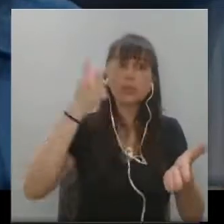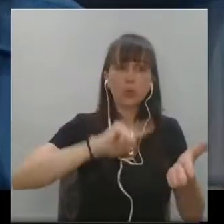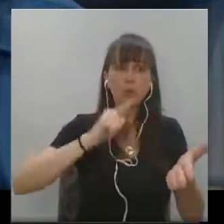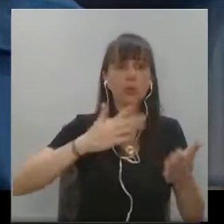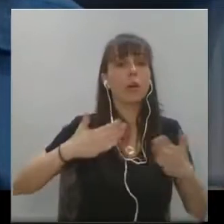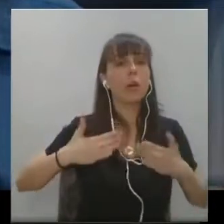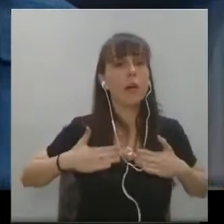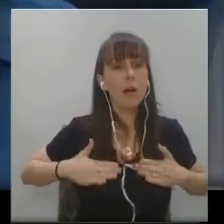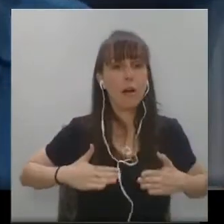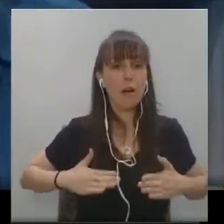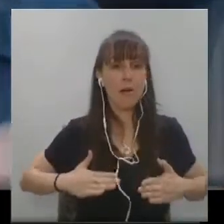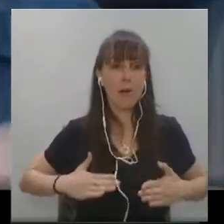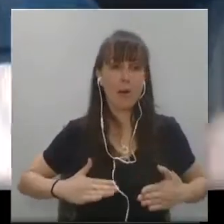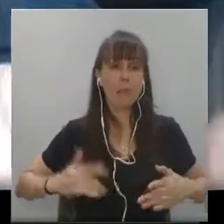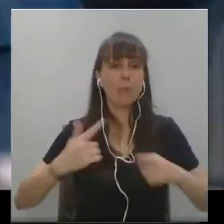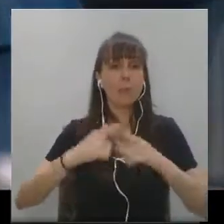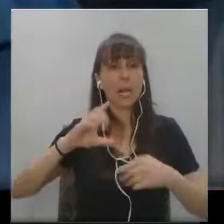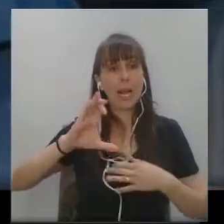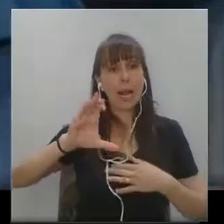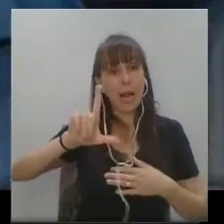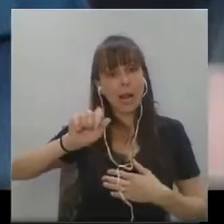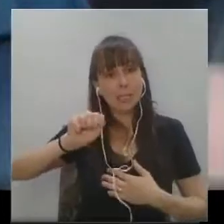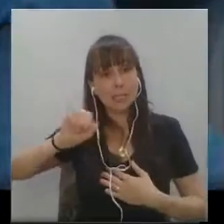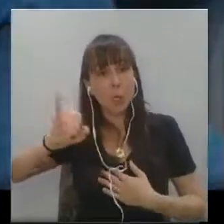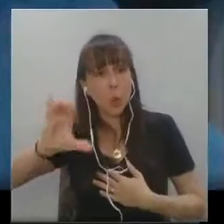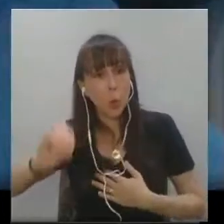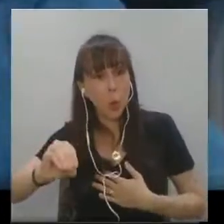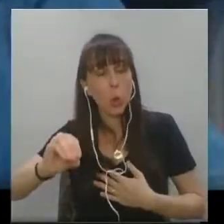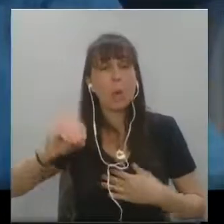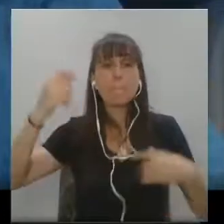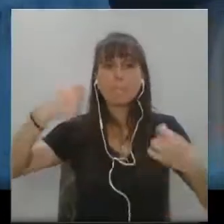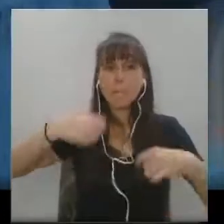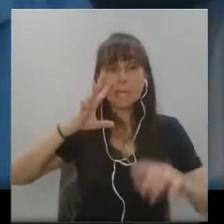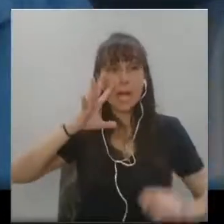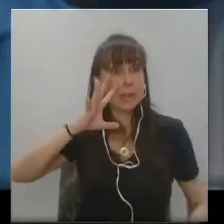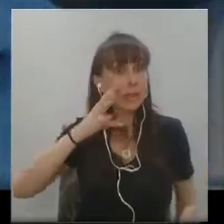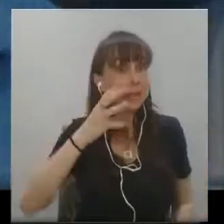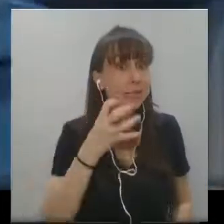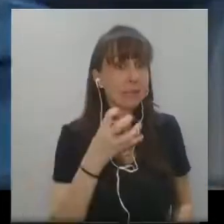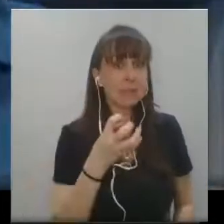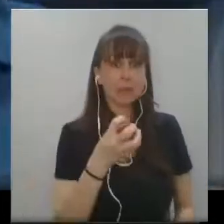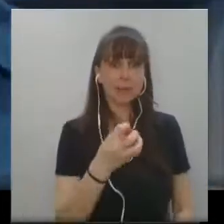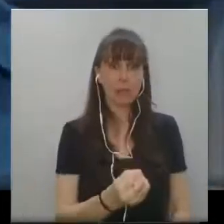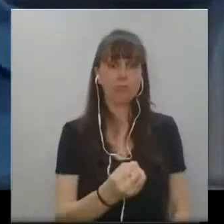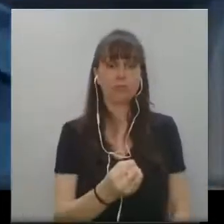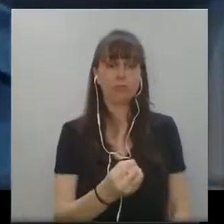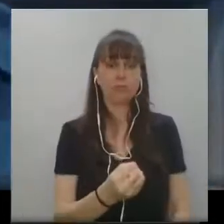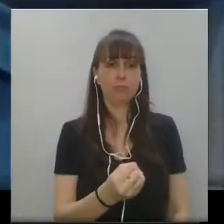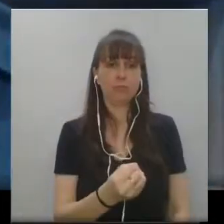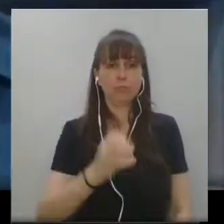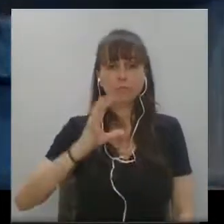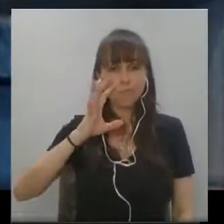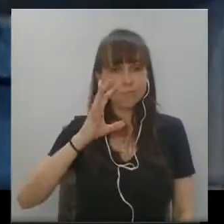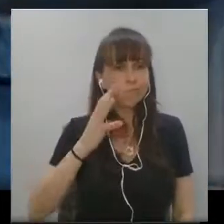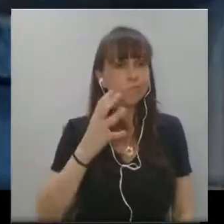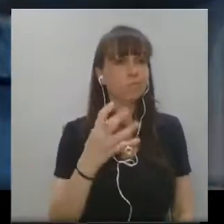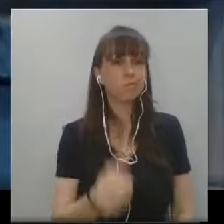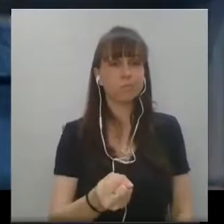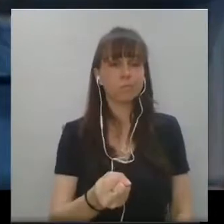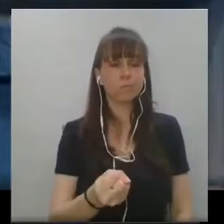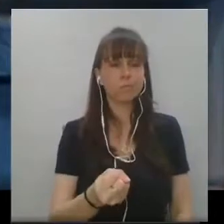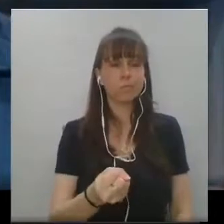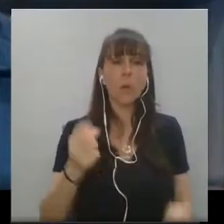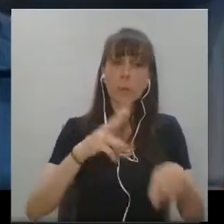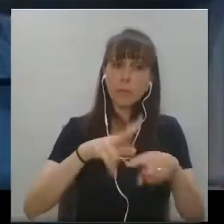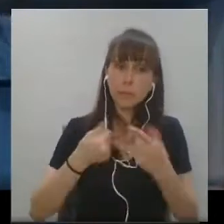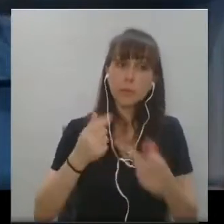calma, porque o clássico ele exige do leitor, né? O clássico, em geral, ele é uma leitura, é justamente por isso que é mais